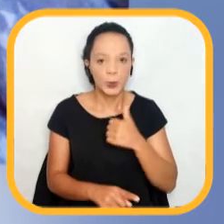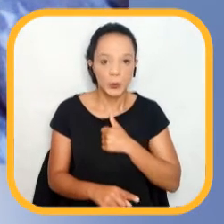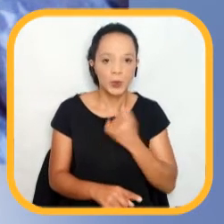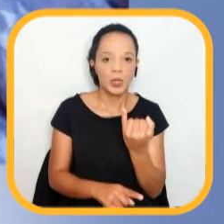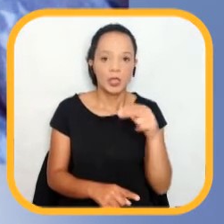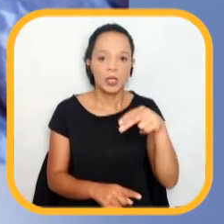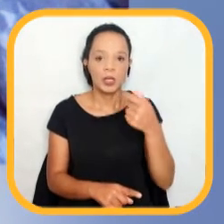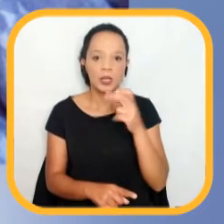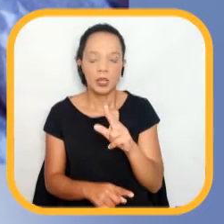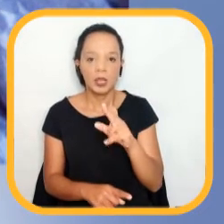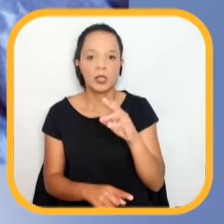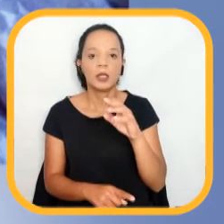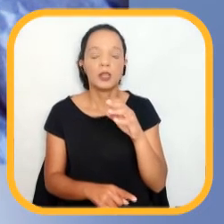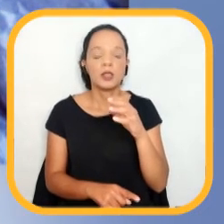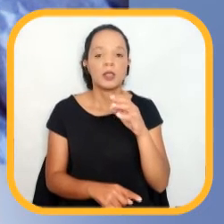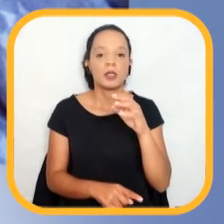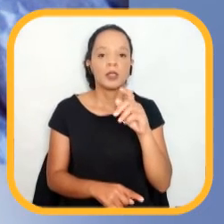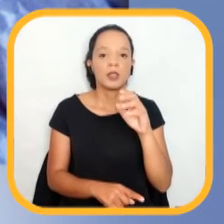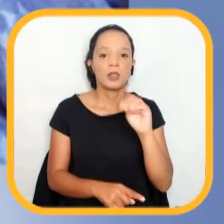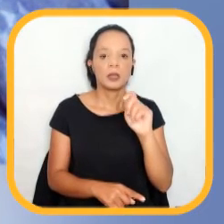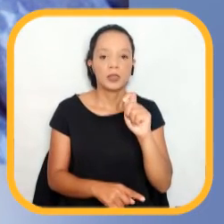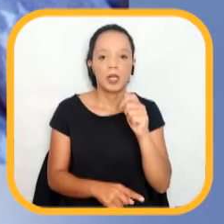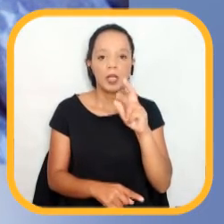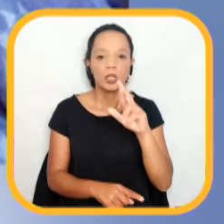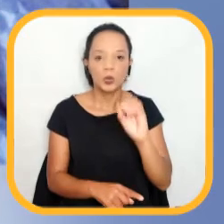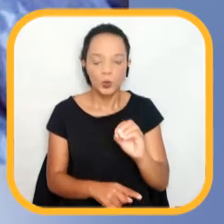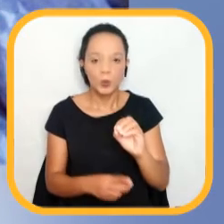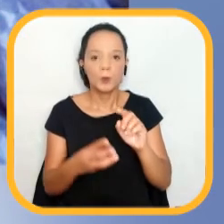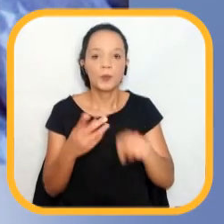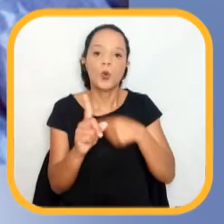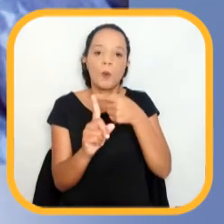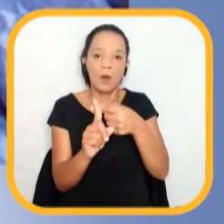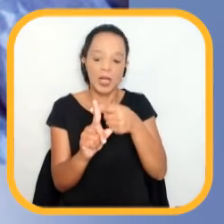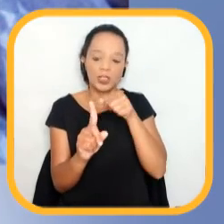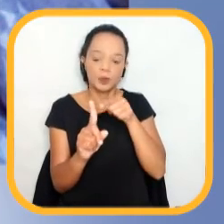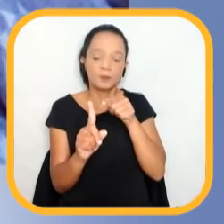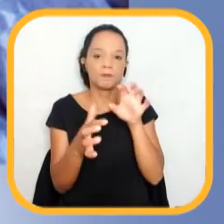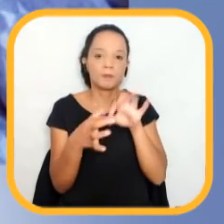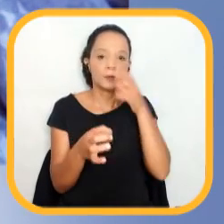e intersexo, e o mais faz referência a todas as outras